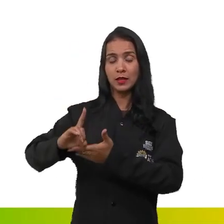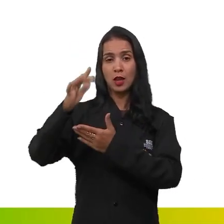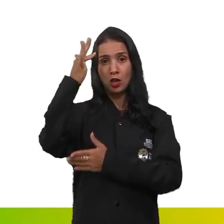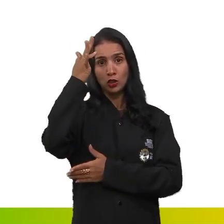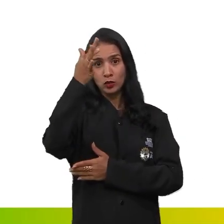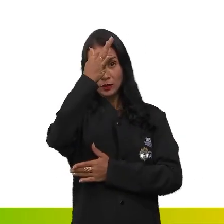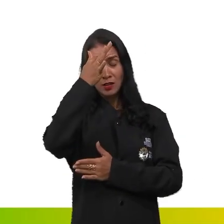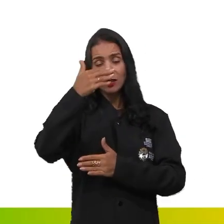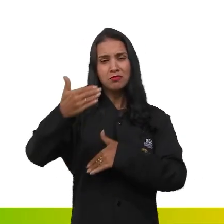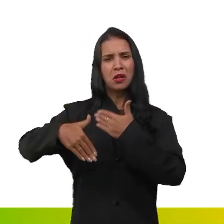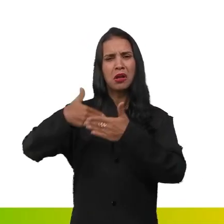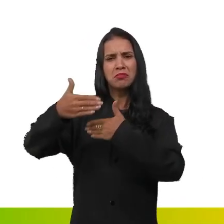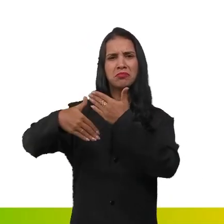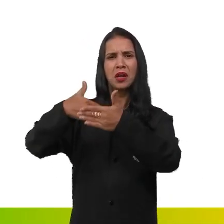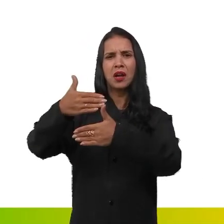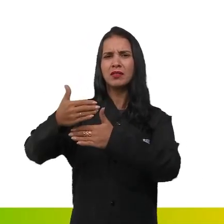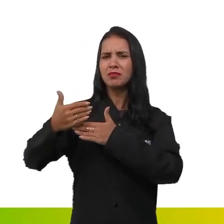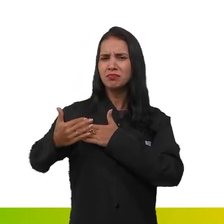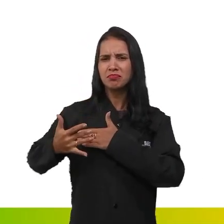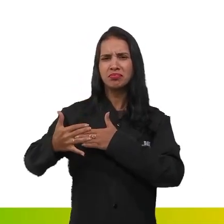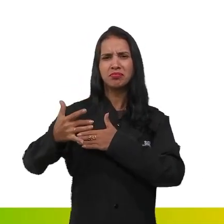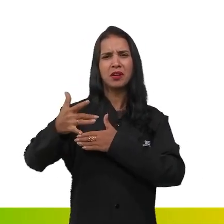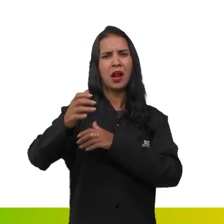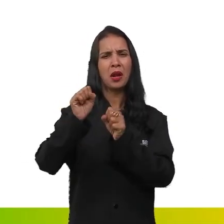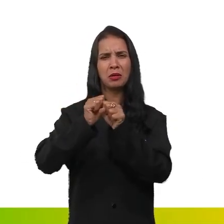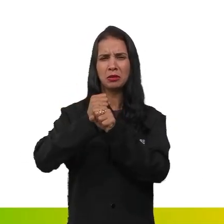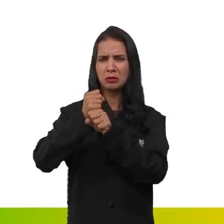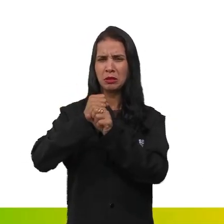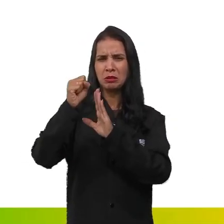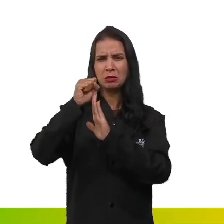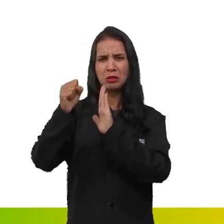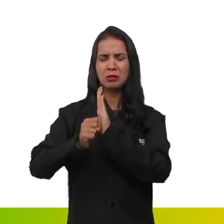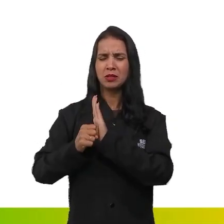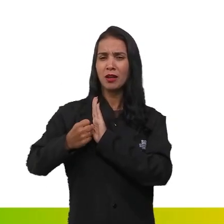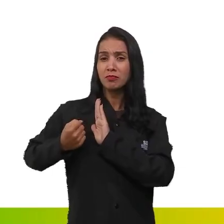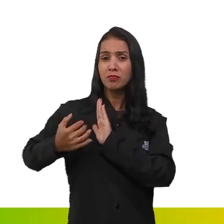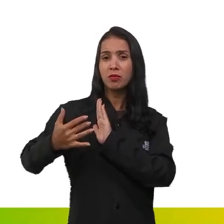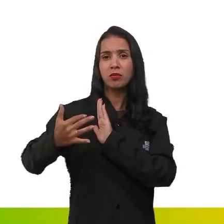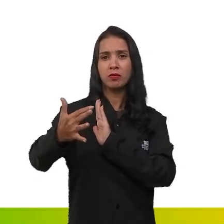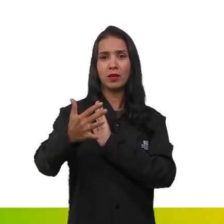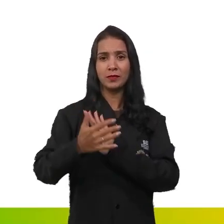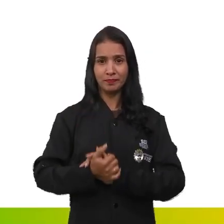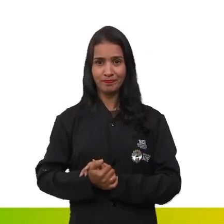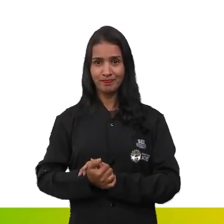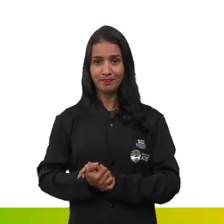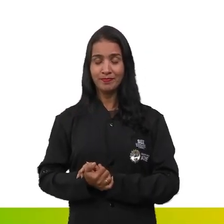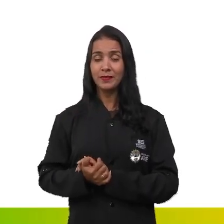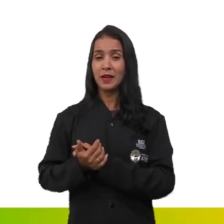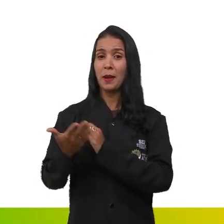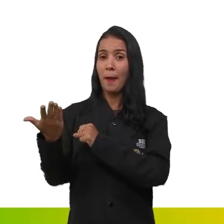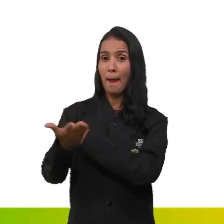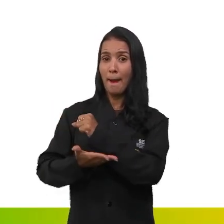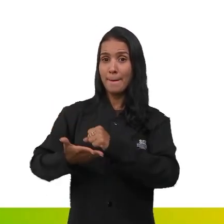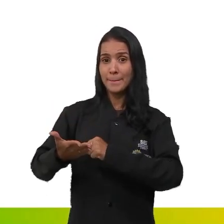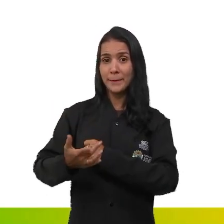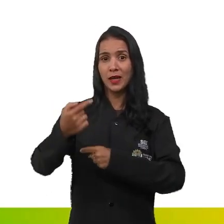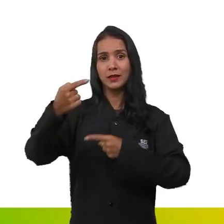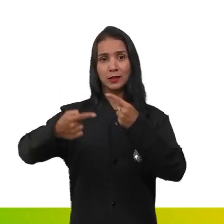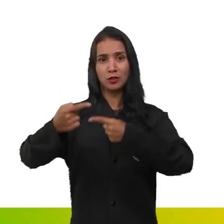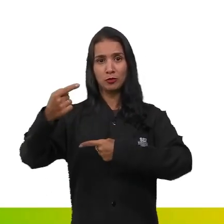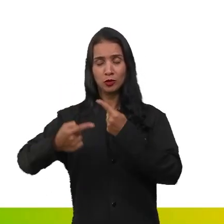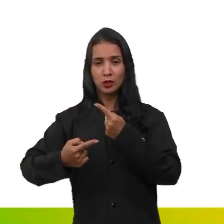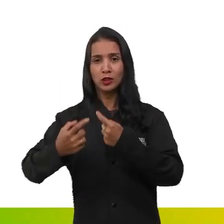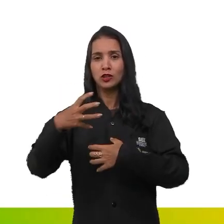vai perpassar ainda muitos séculos. Fundamentos políticos, expressões